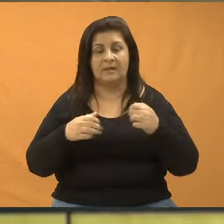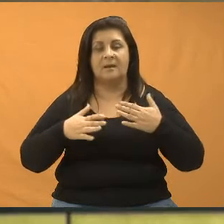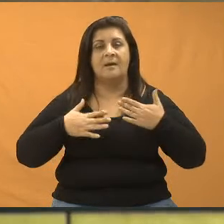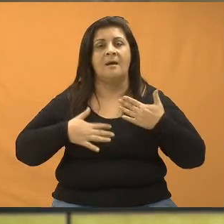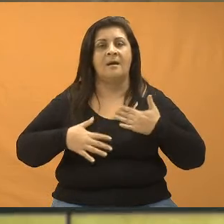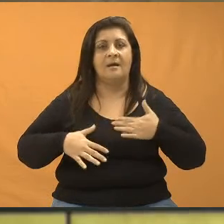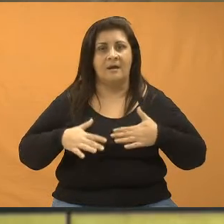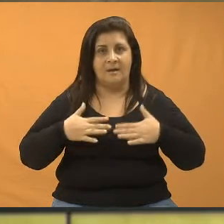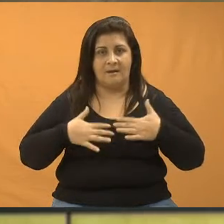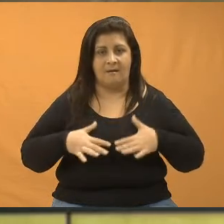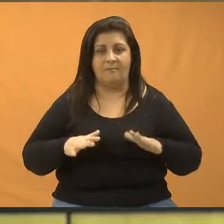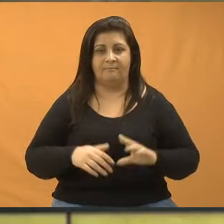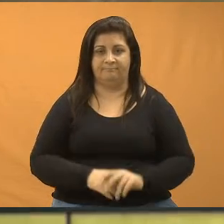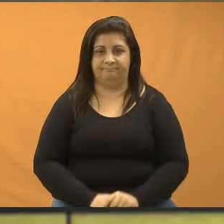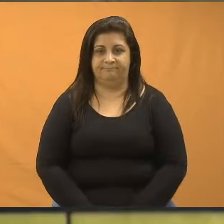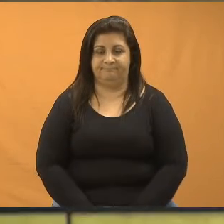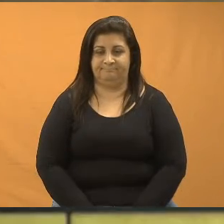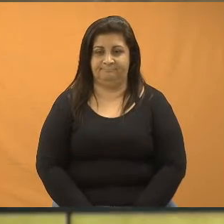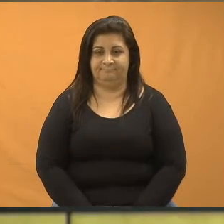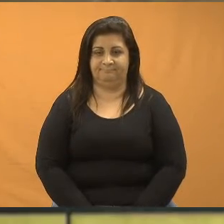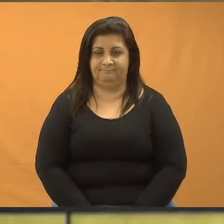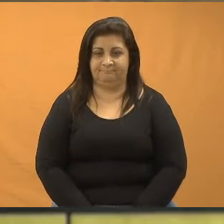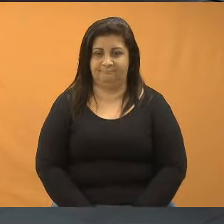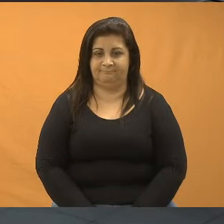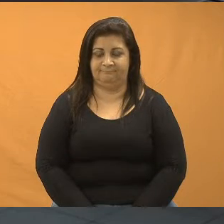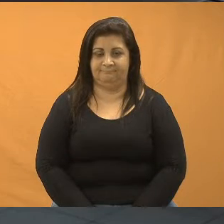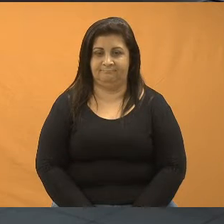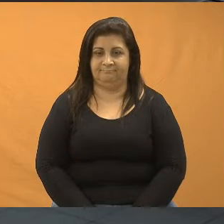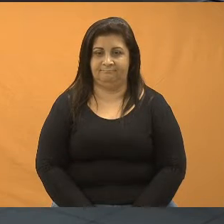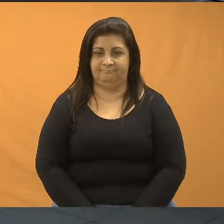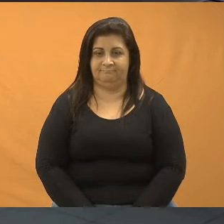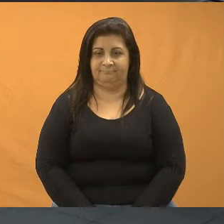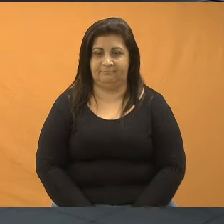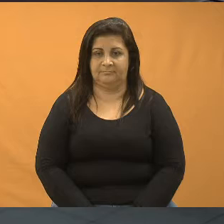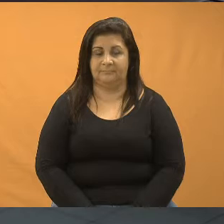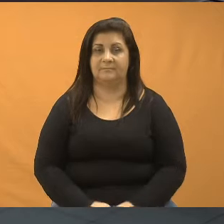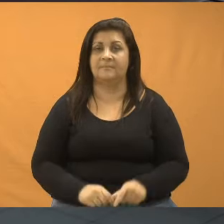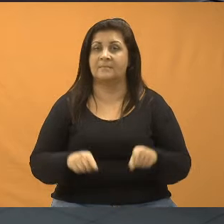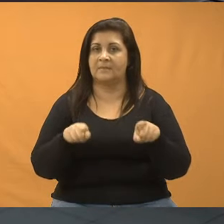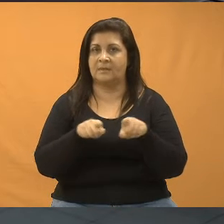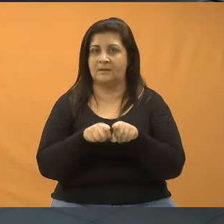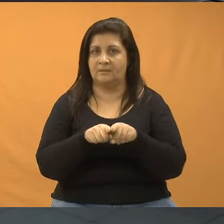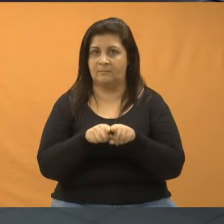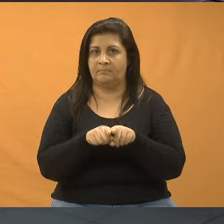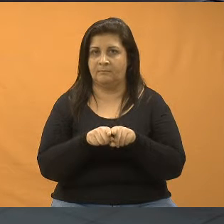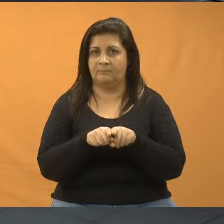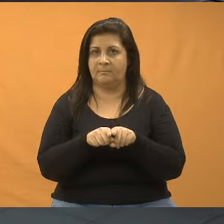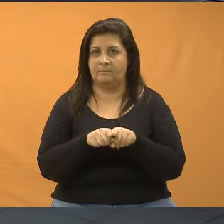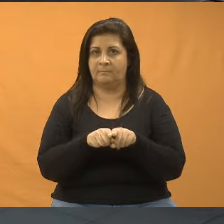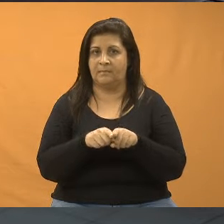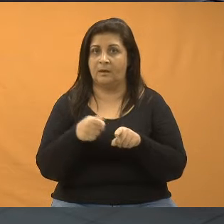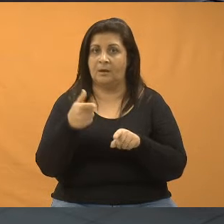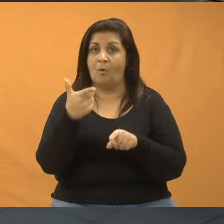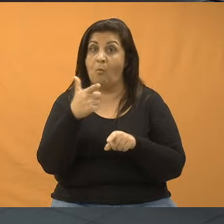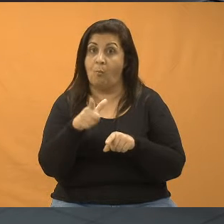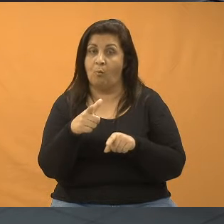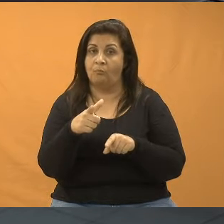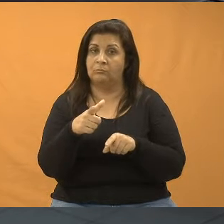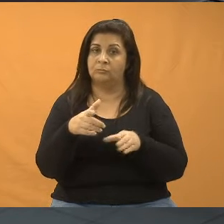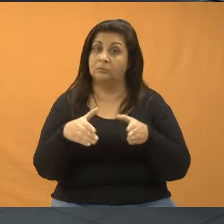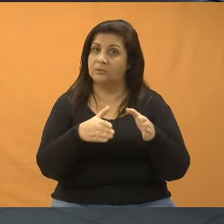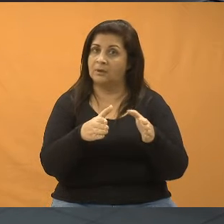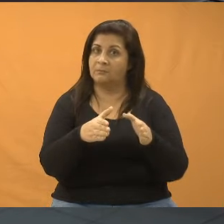cautela. Só para complementar, outro caminho, né, que os vereadores falaram, é a questão